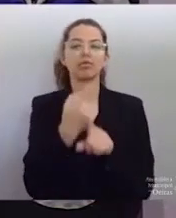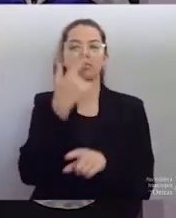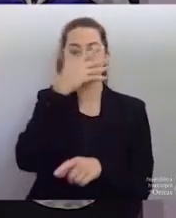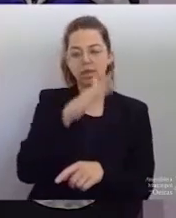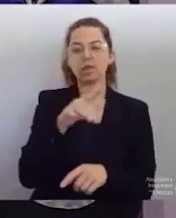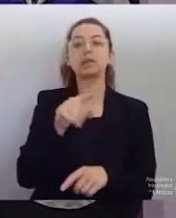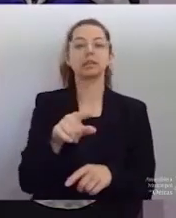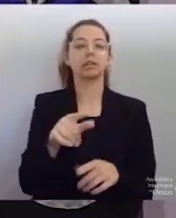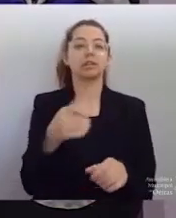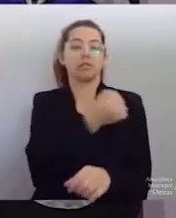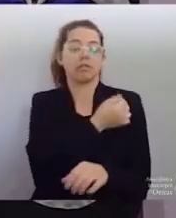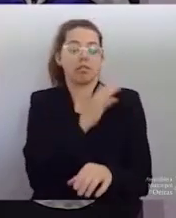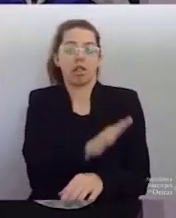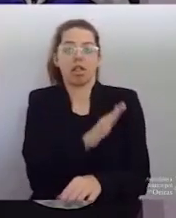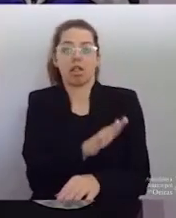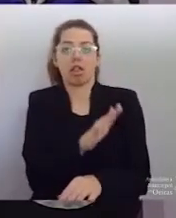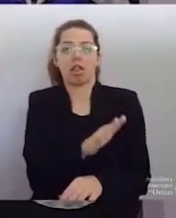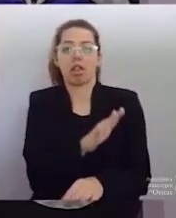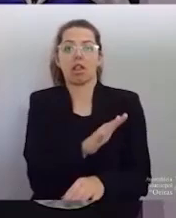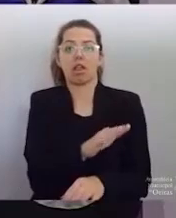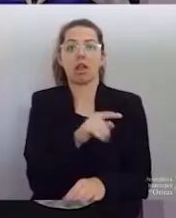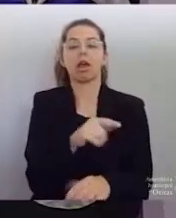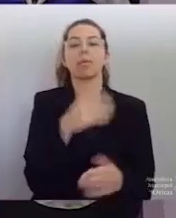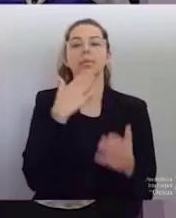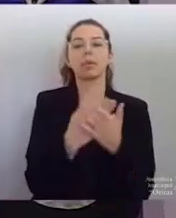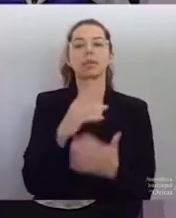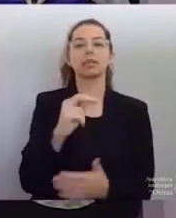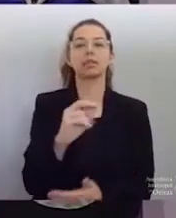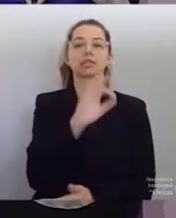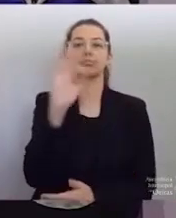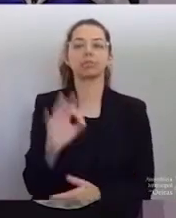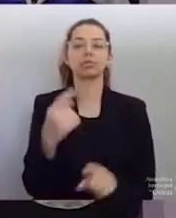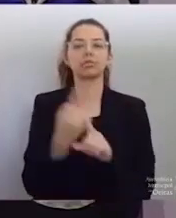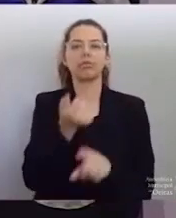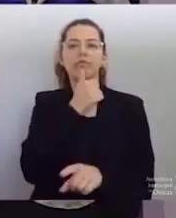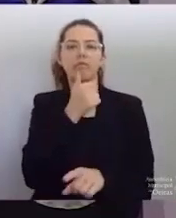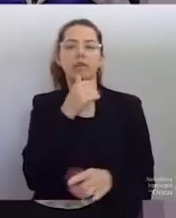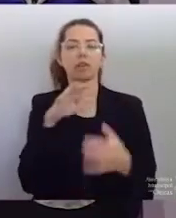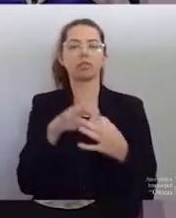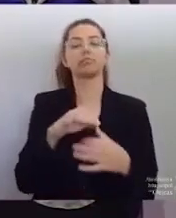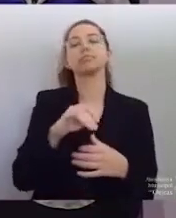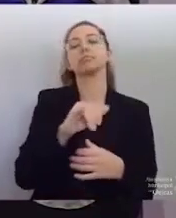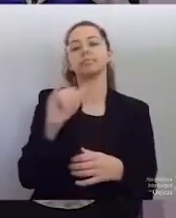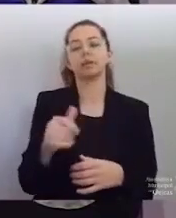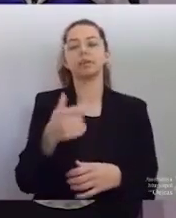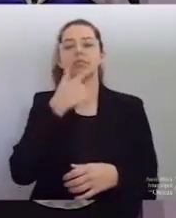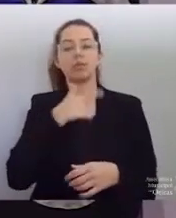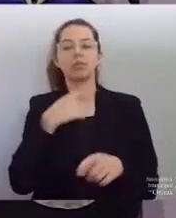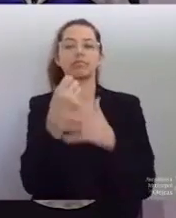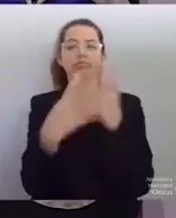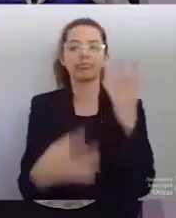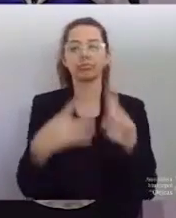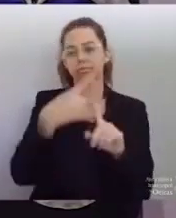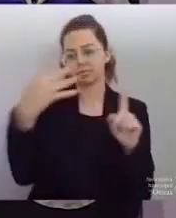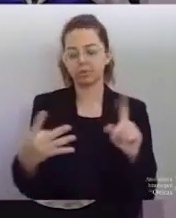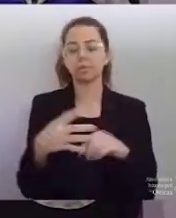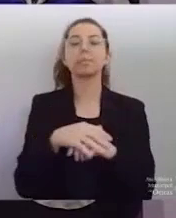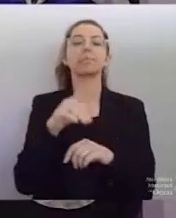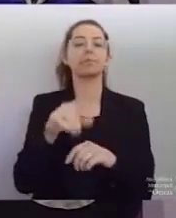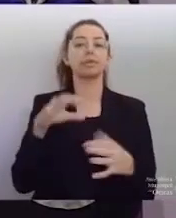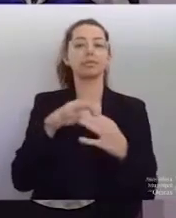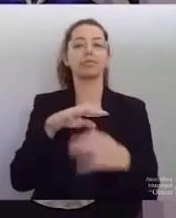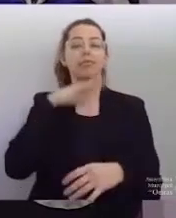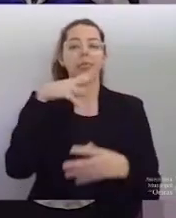a um aumento de 13% de atos homofóbicos e transfóbicos no seio de famílias e das comunidades de